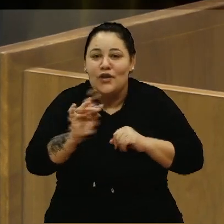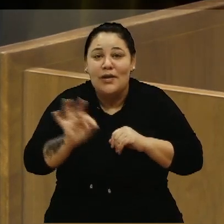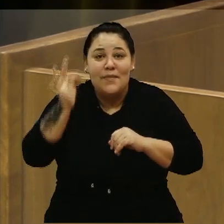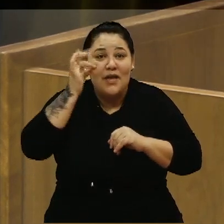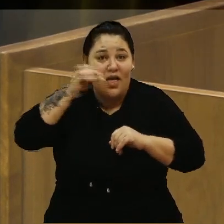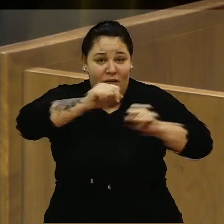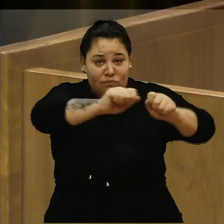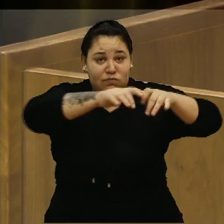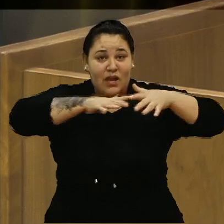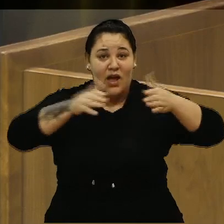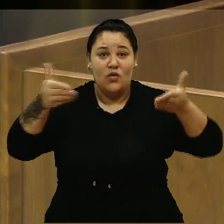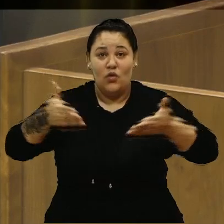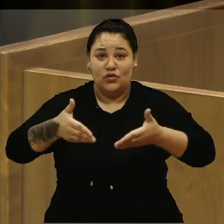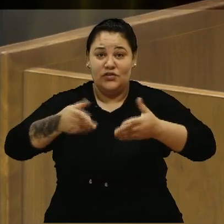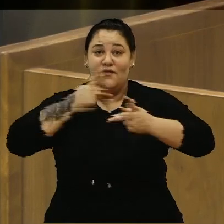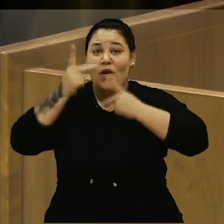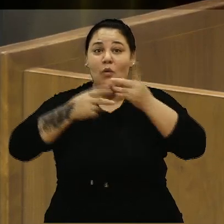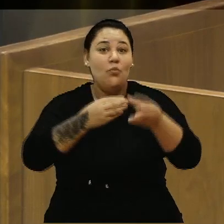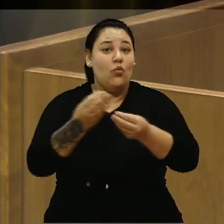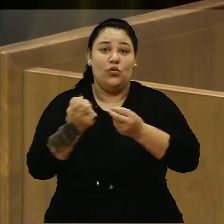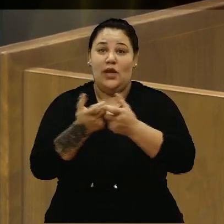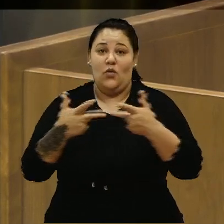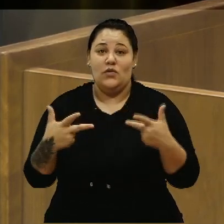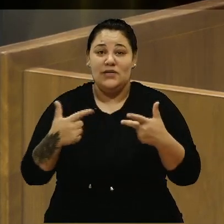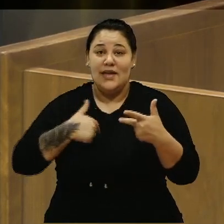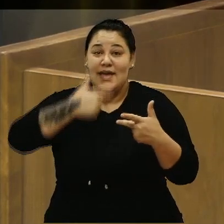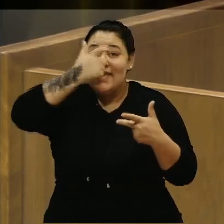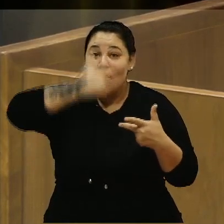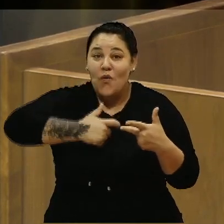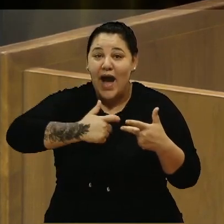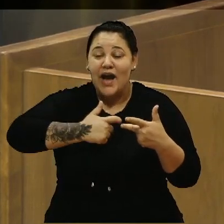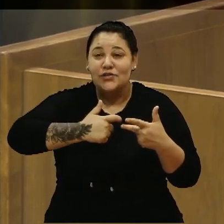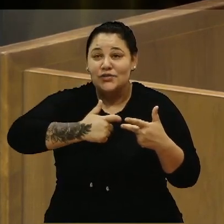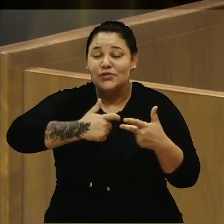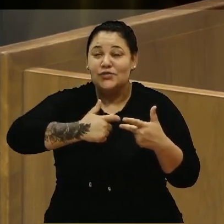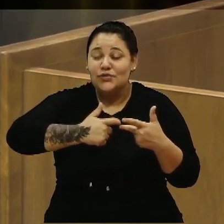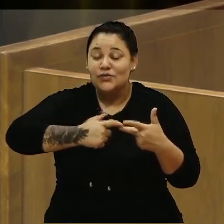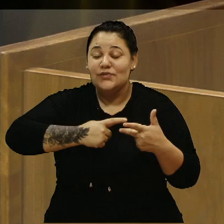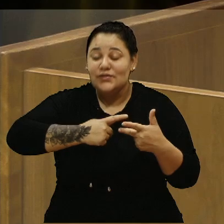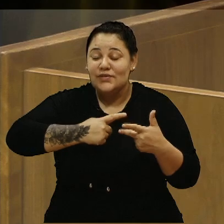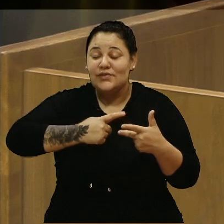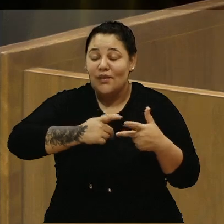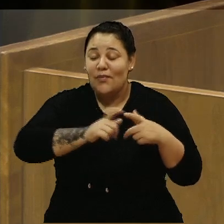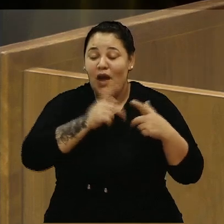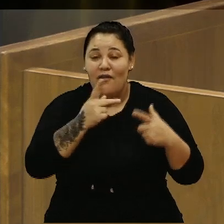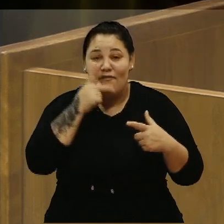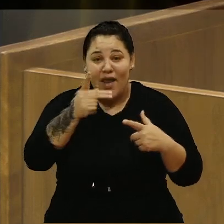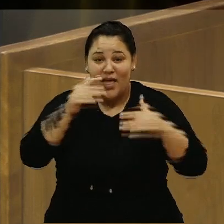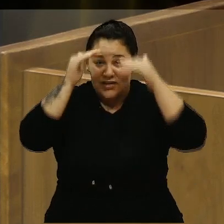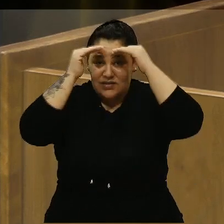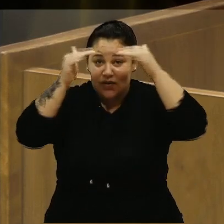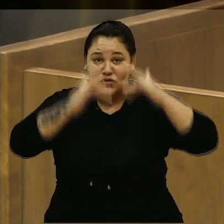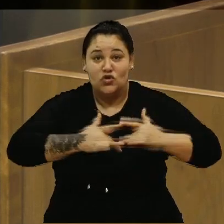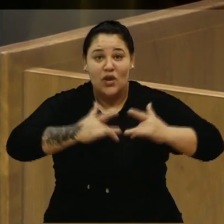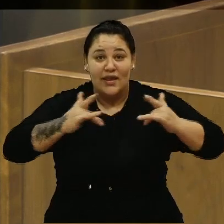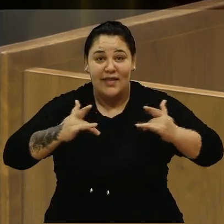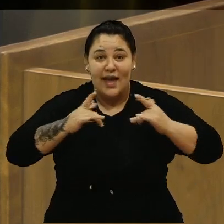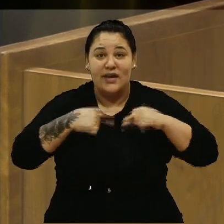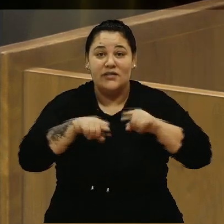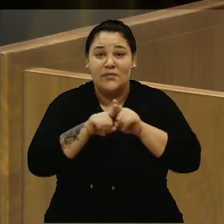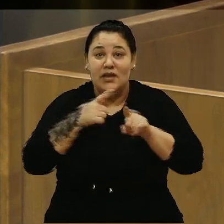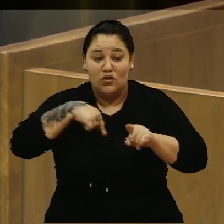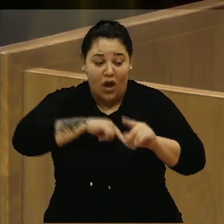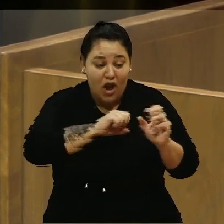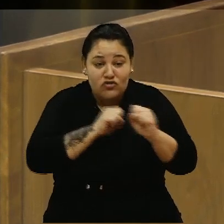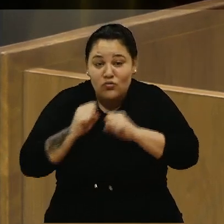nos disseram um monte de coisa. E acho que a maior manifestação de respeito e de solidariedade que nós podemos fazer